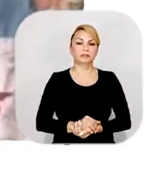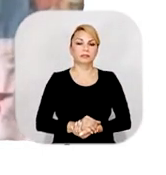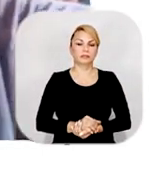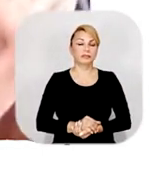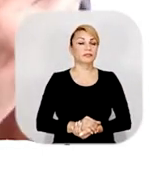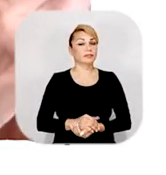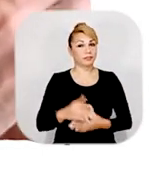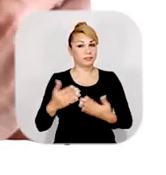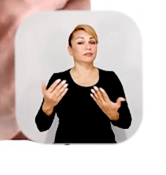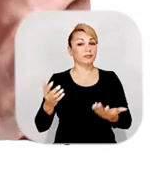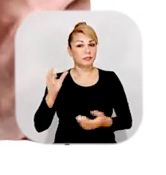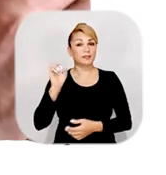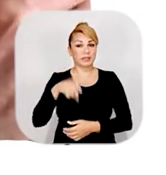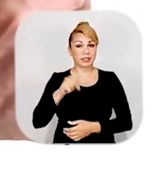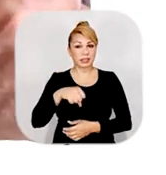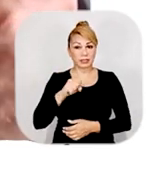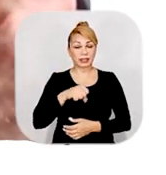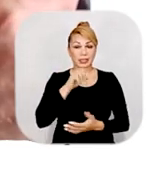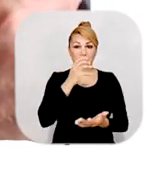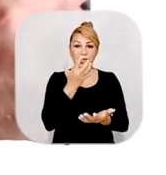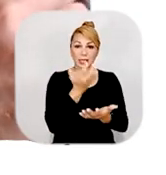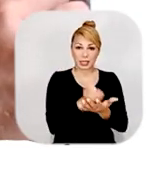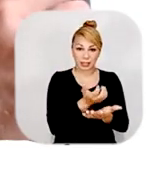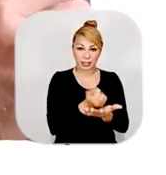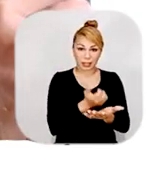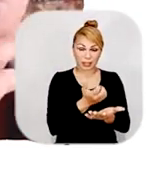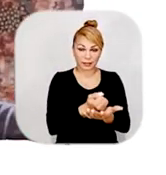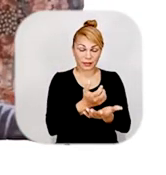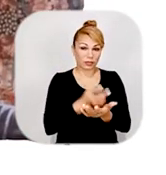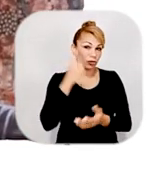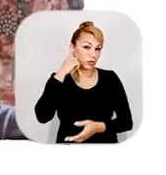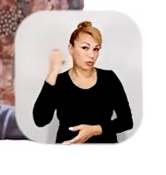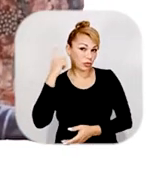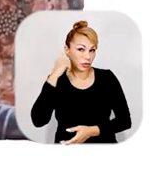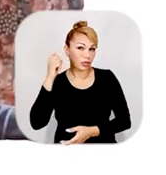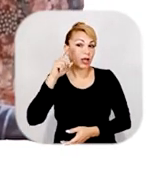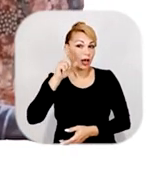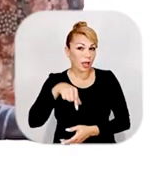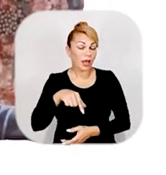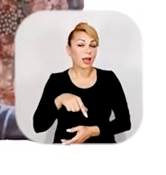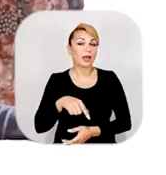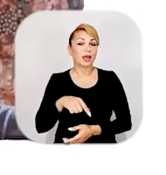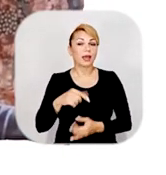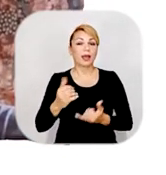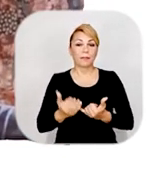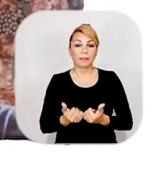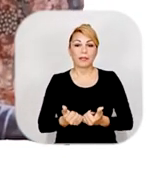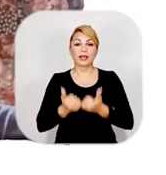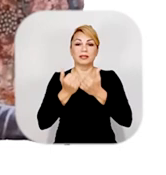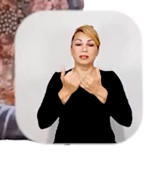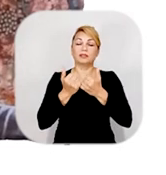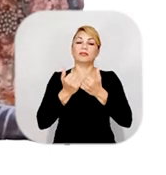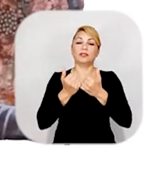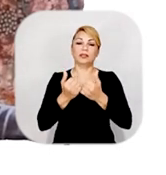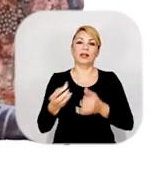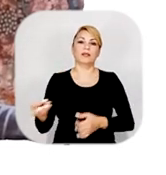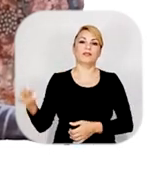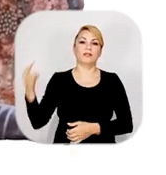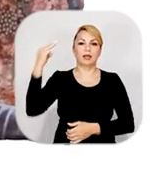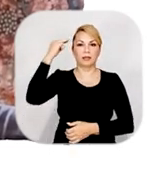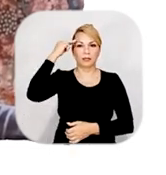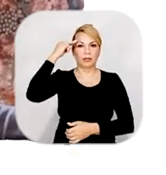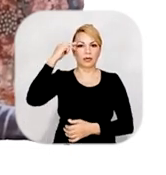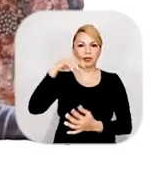Essas gravações sonoras, elas são reconhecidas pela Unesco como Patrimônio da Memória Mundial, né? Então, quer dizer que é